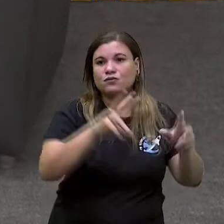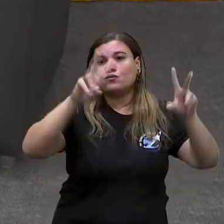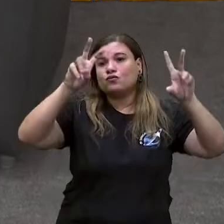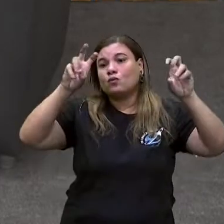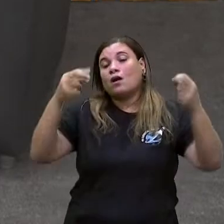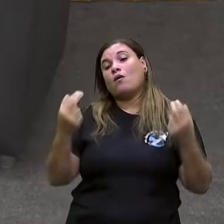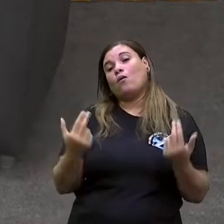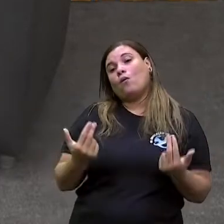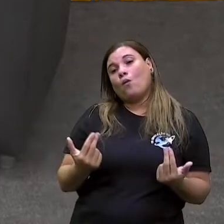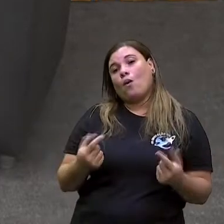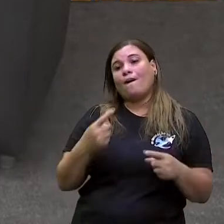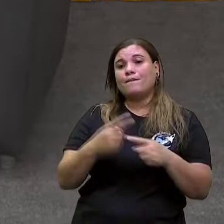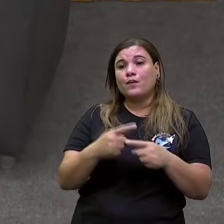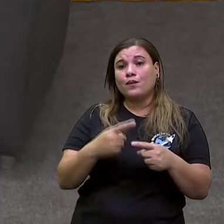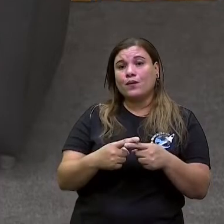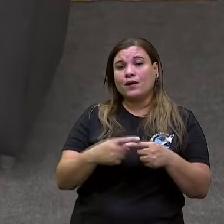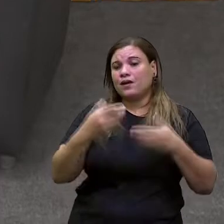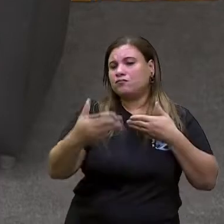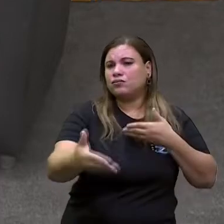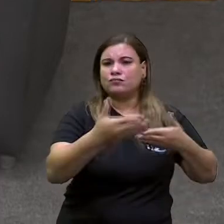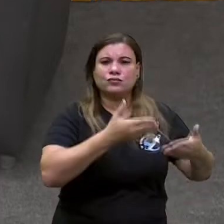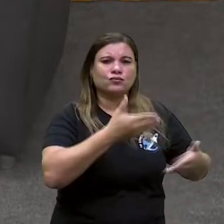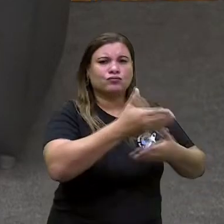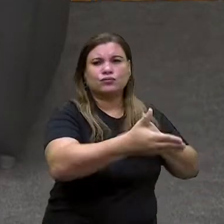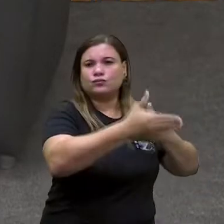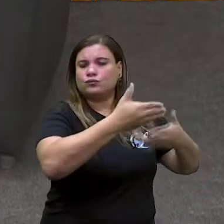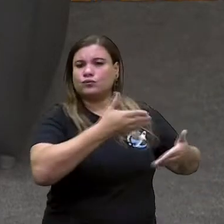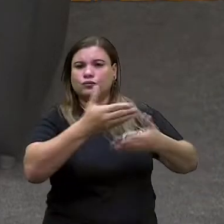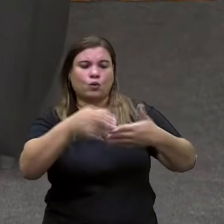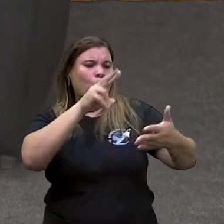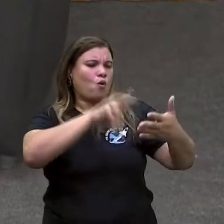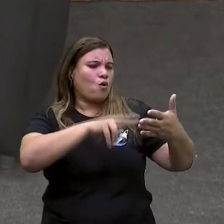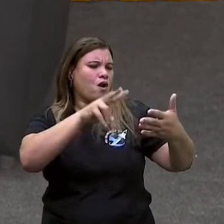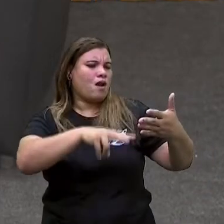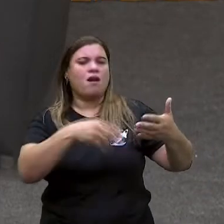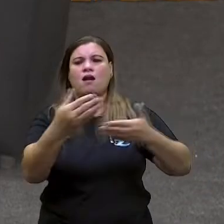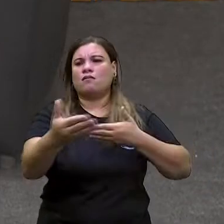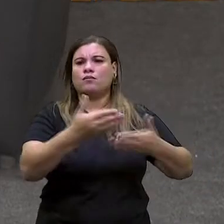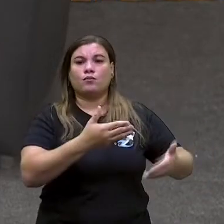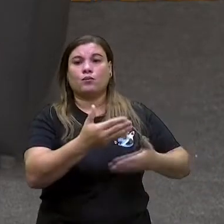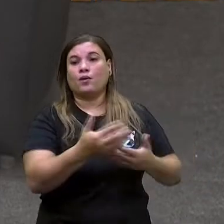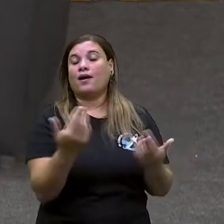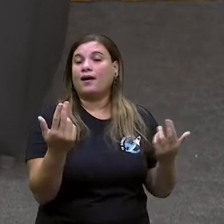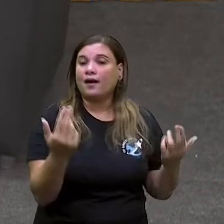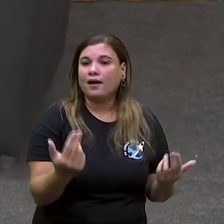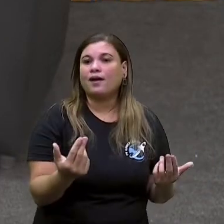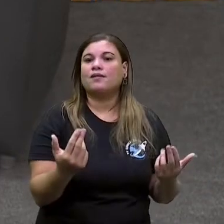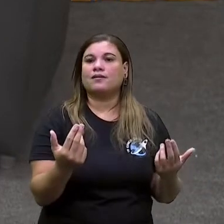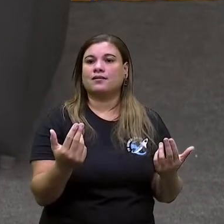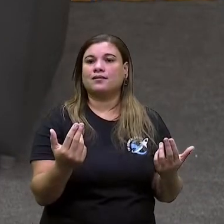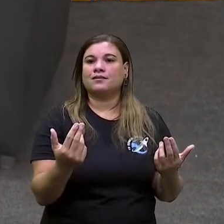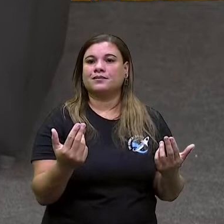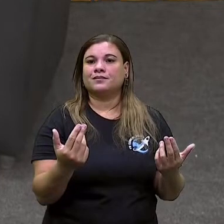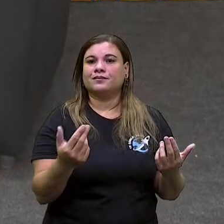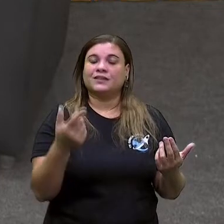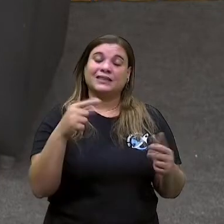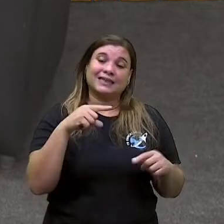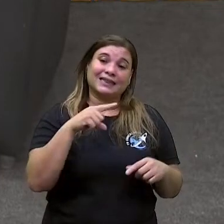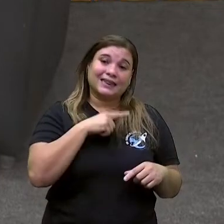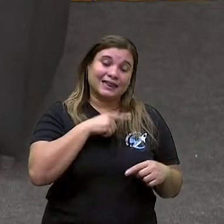cedo, dormia mais tarde, porque era prazeroso. É preciso buscar algo que te dê prazer na leitura. Há leituras de todo